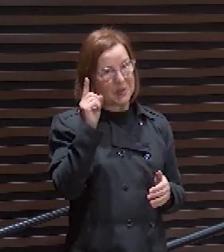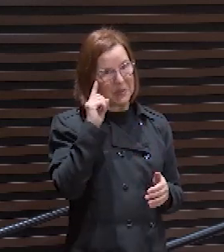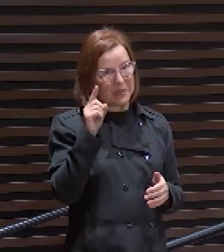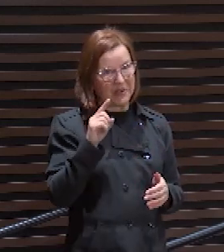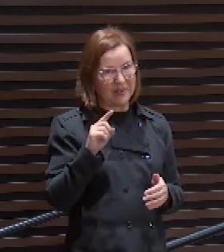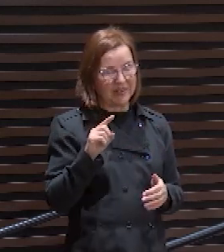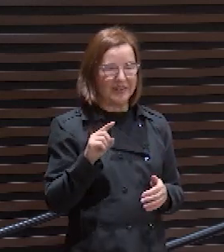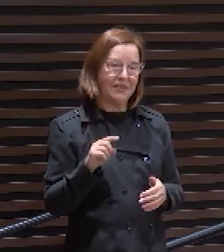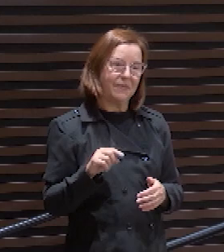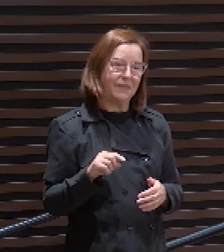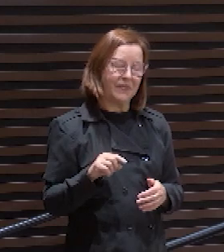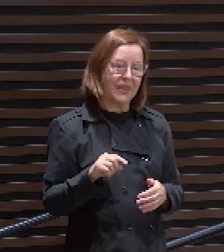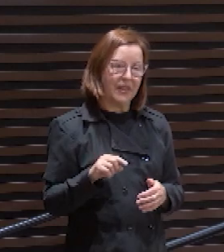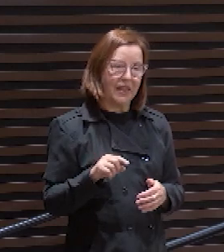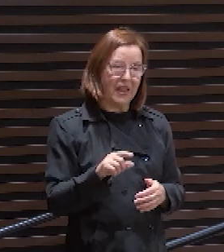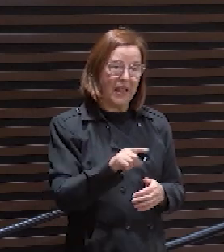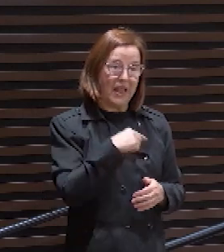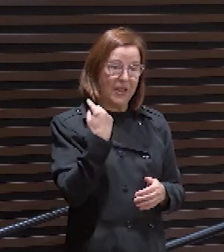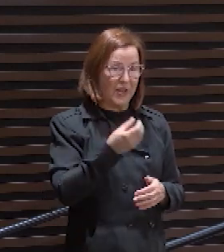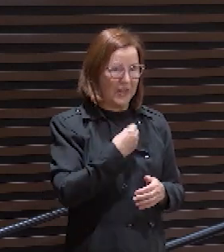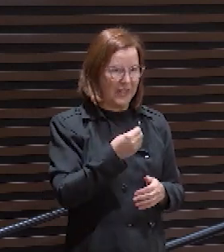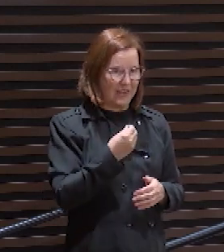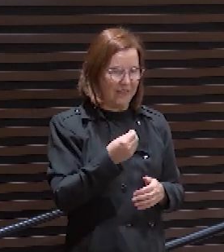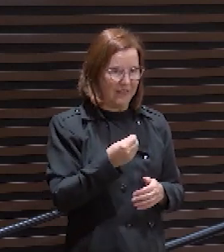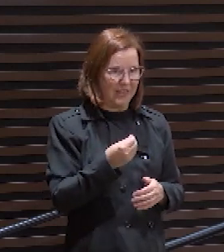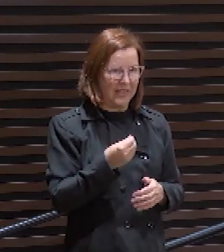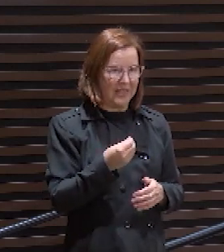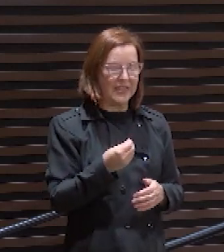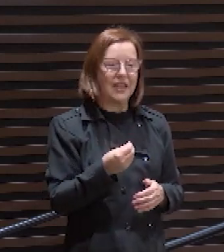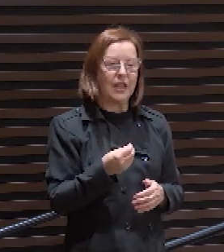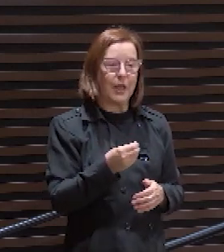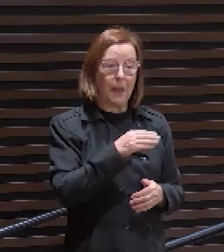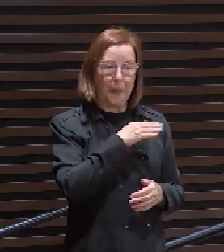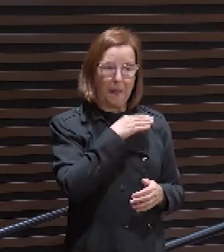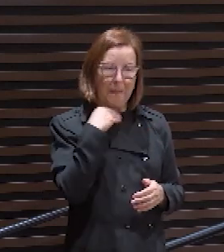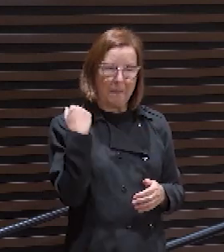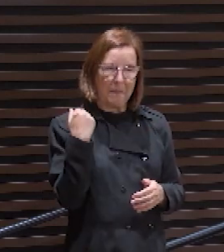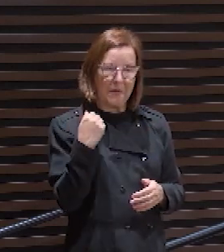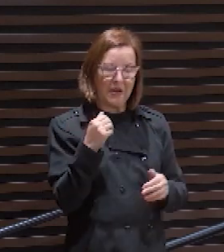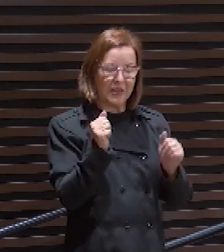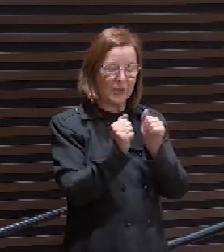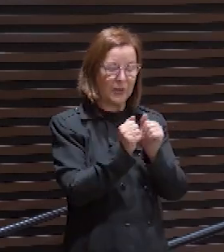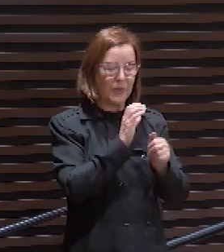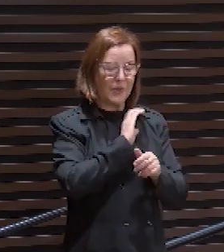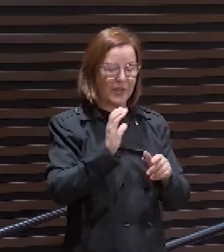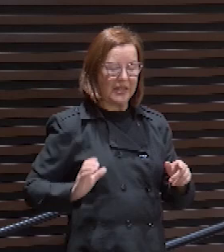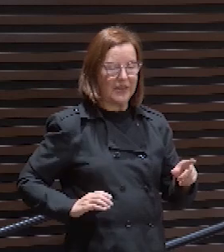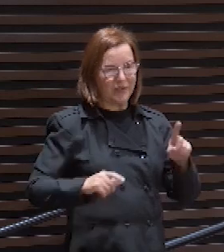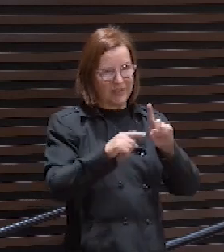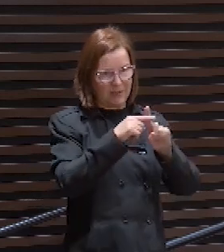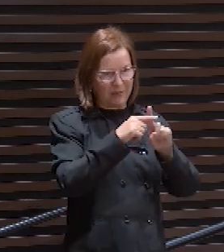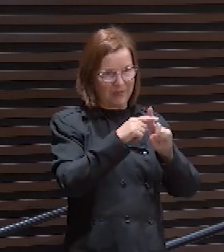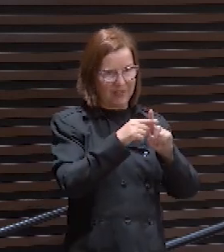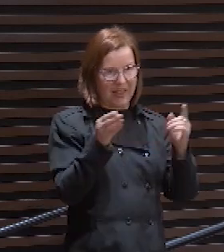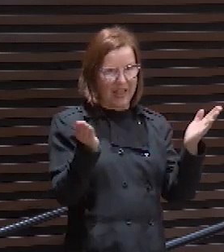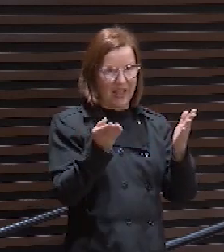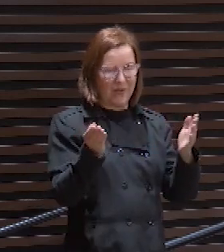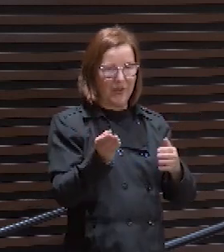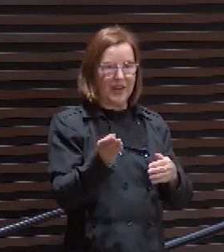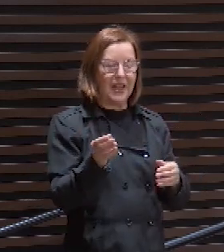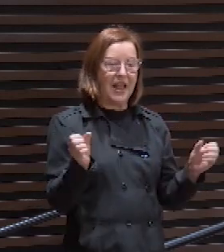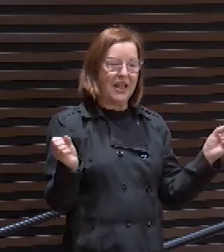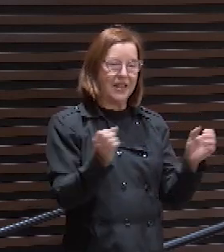como era antes, ela foi morta na cruz com Cristo. E agora não somos nossos, mas de Cristo. E é essa nova vida